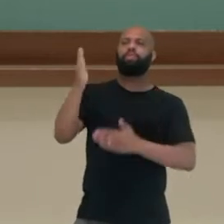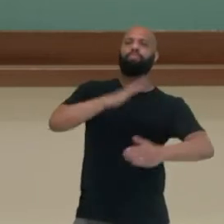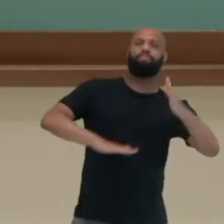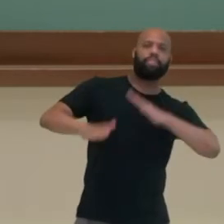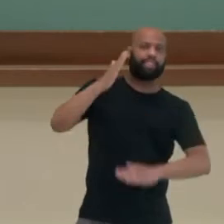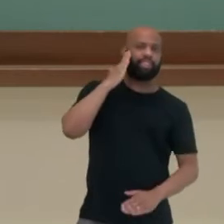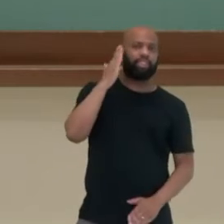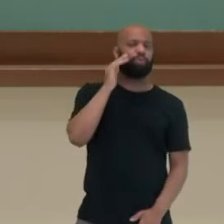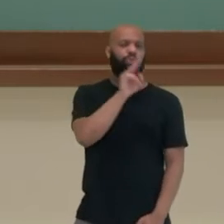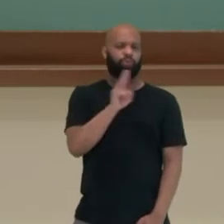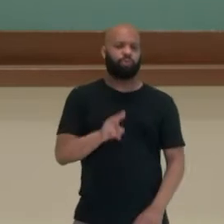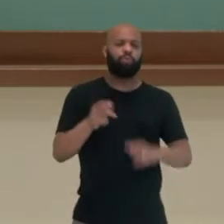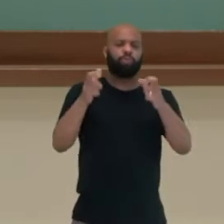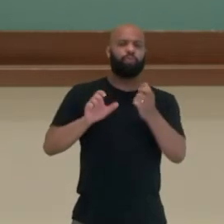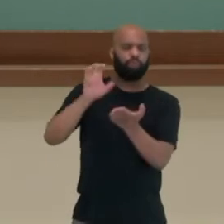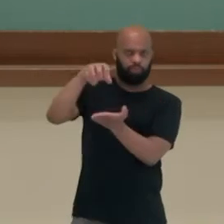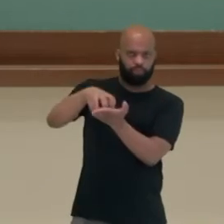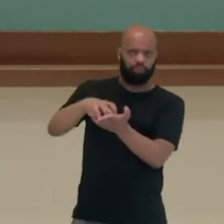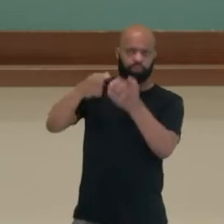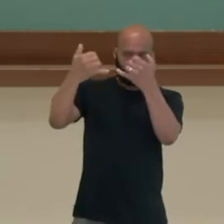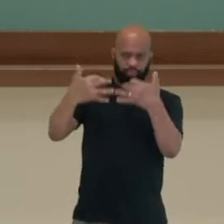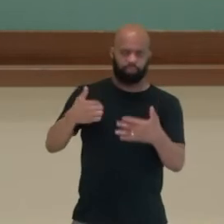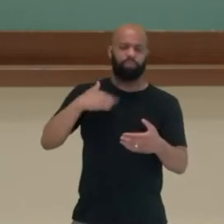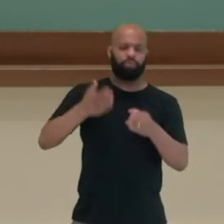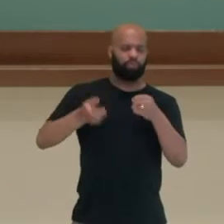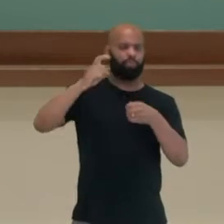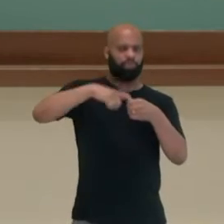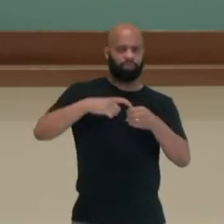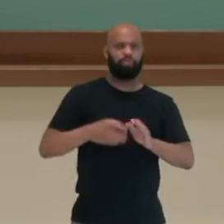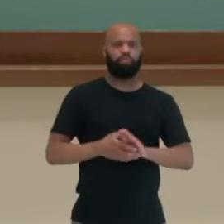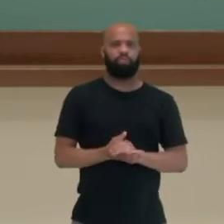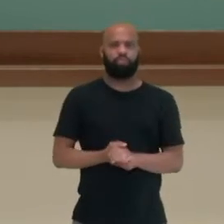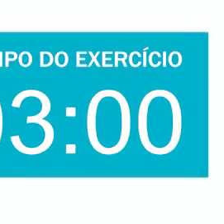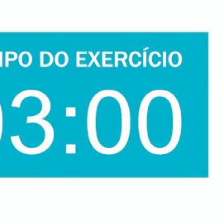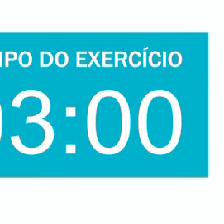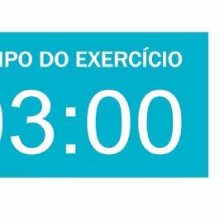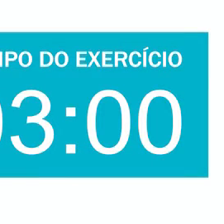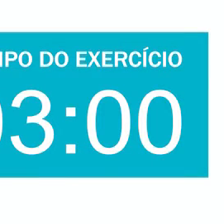alguns locais? Quais locais são esses? Nós já voltamos.